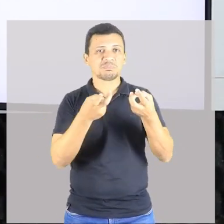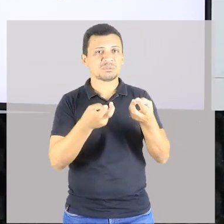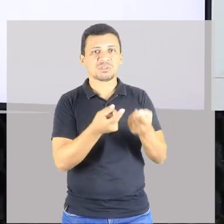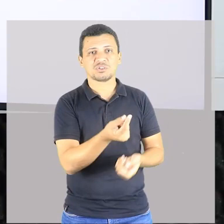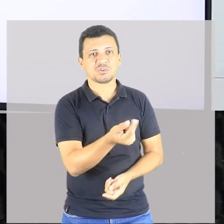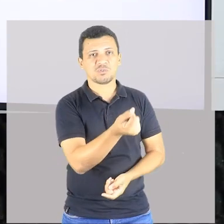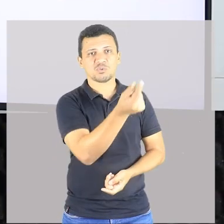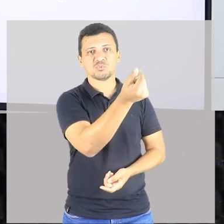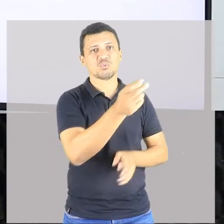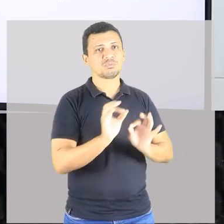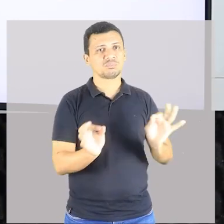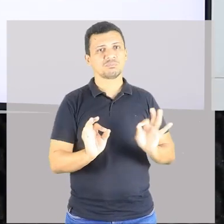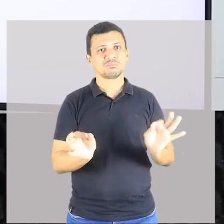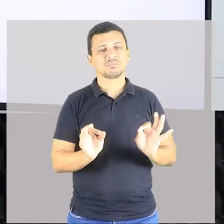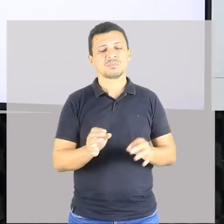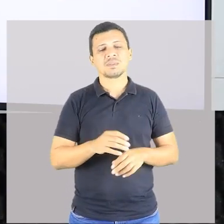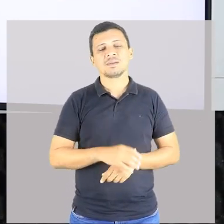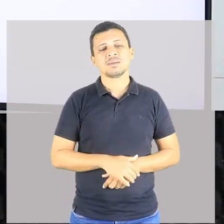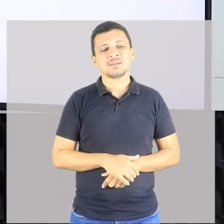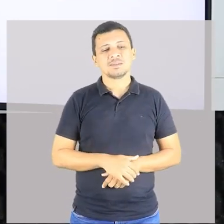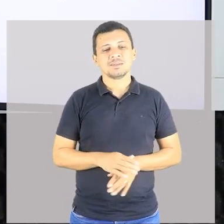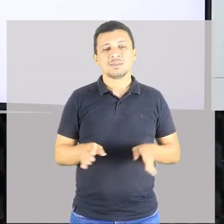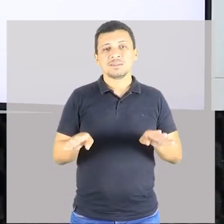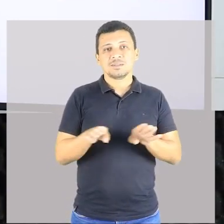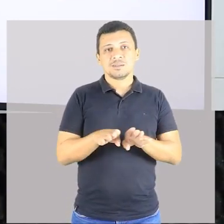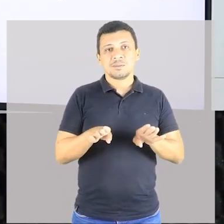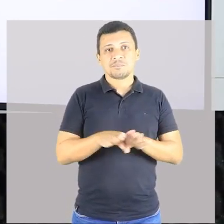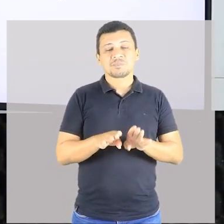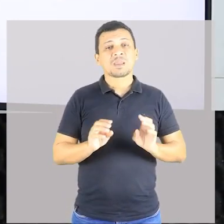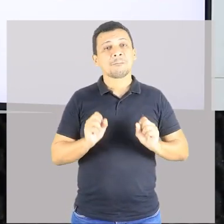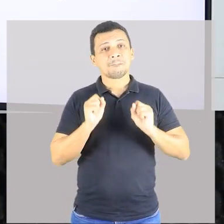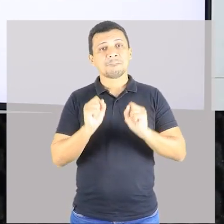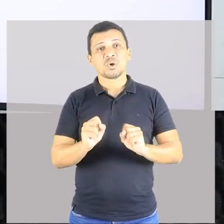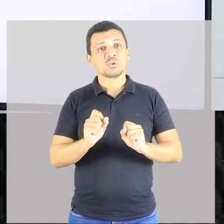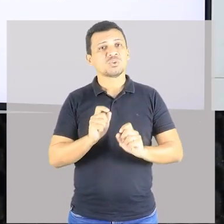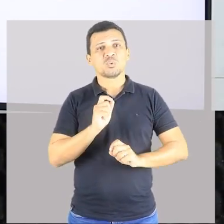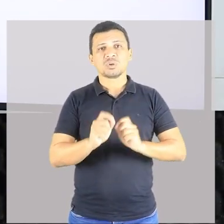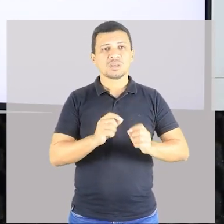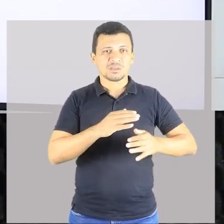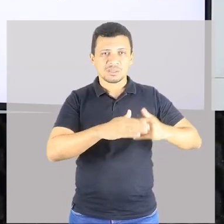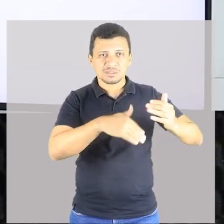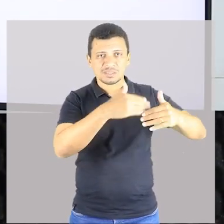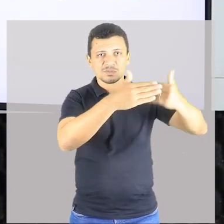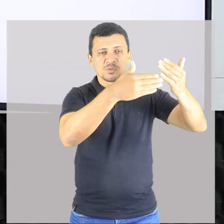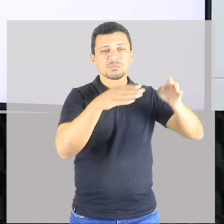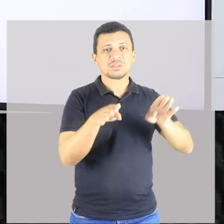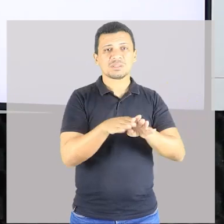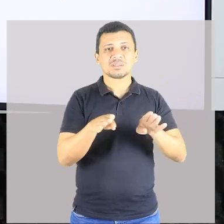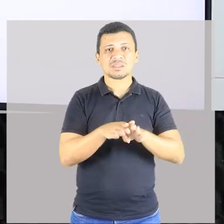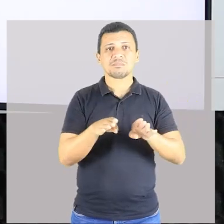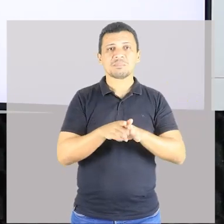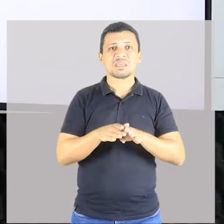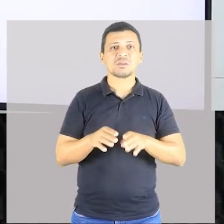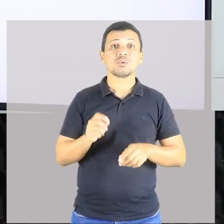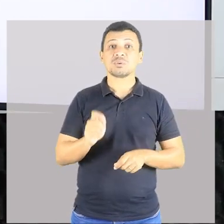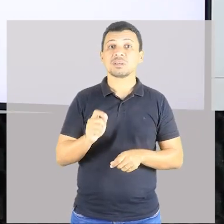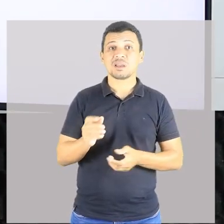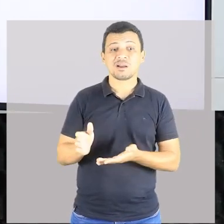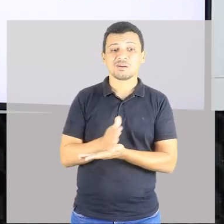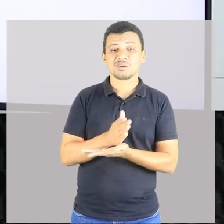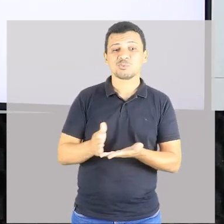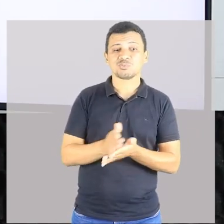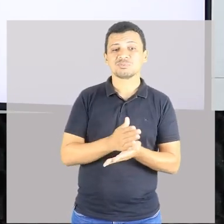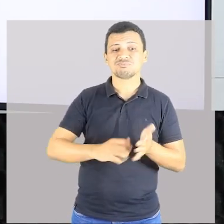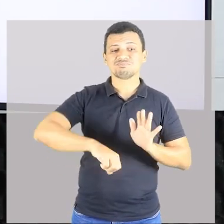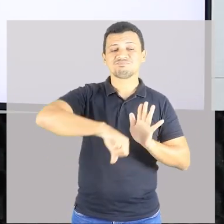tá? Fenômeno interessante. E, por fim, ela pode ser vetor de desenvolvimento e expansão de atividades ilícitas, que é um ponto que eu